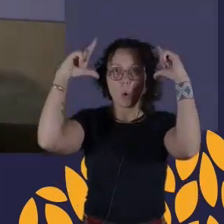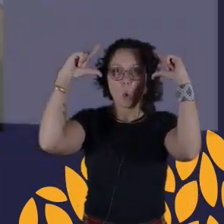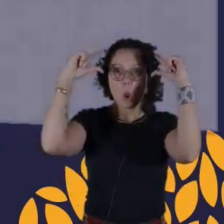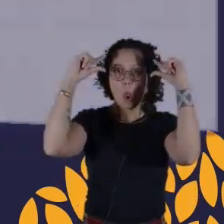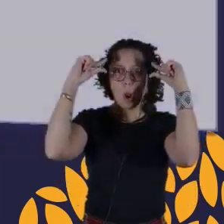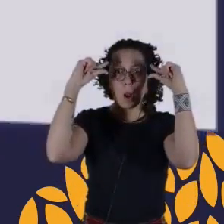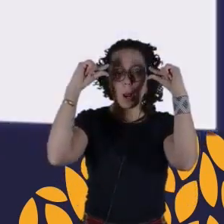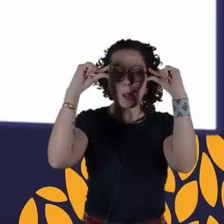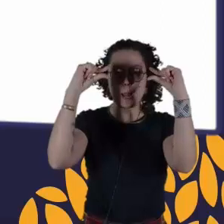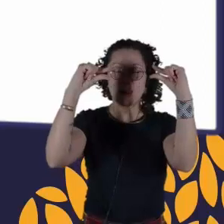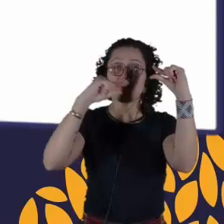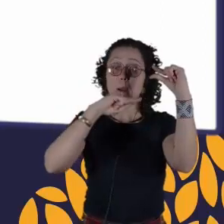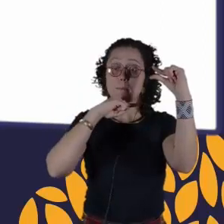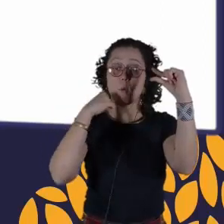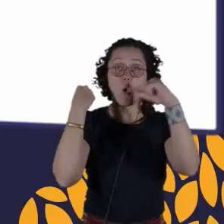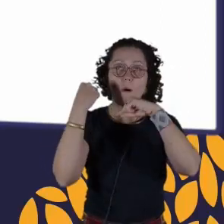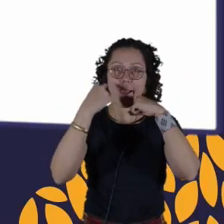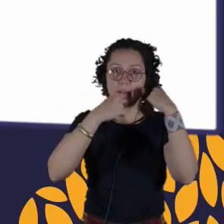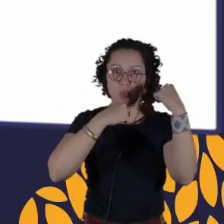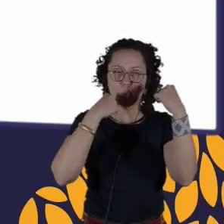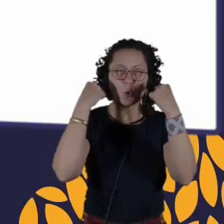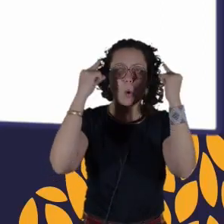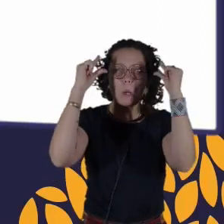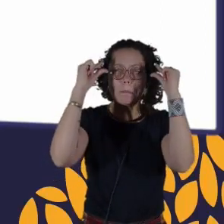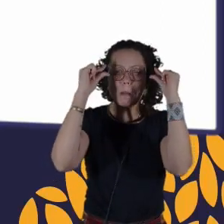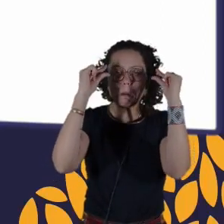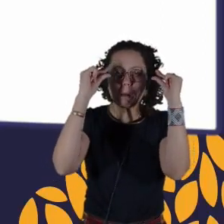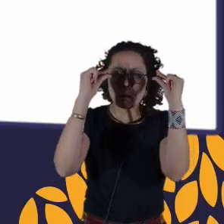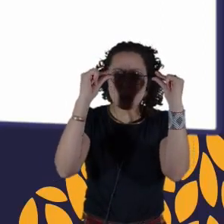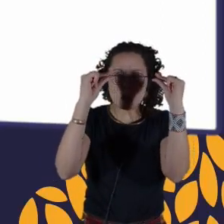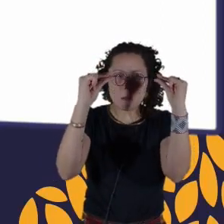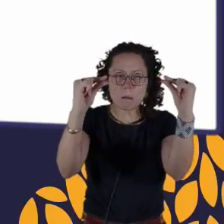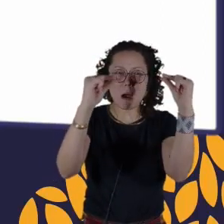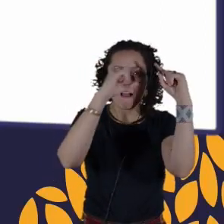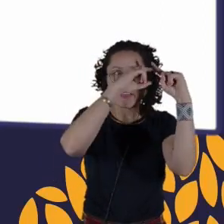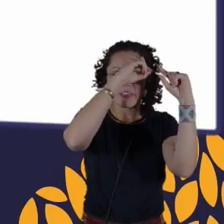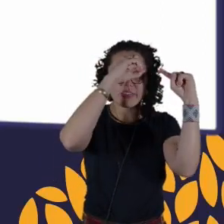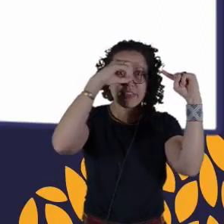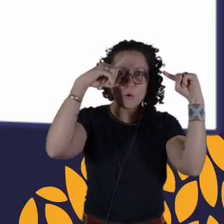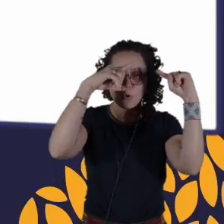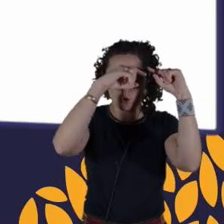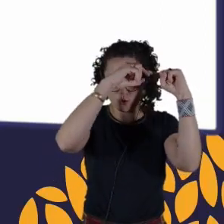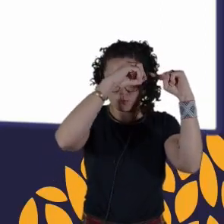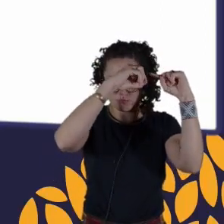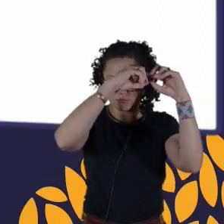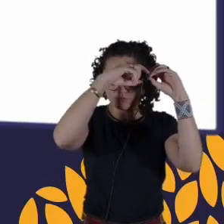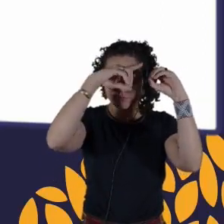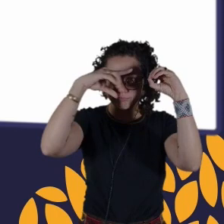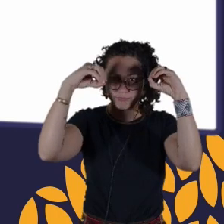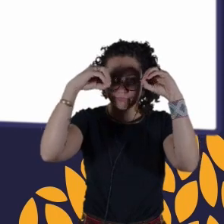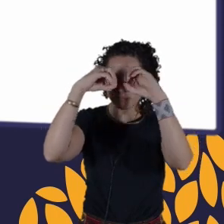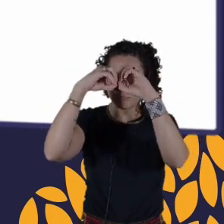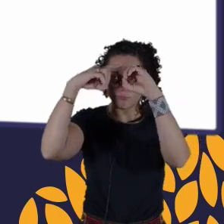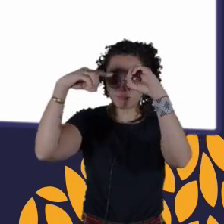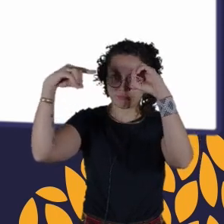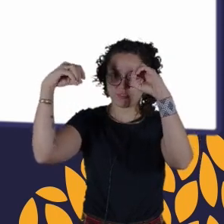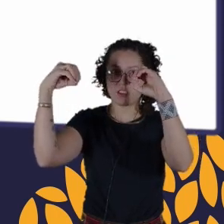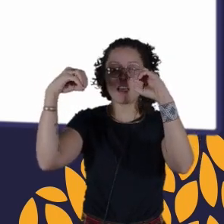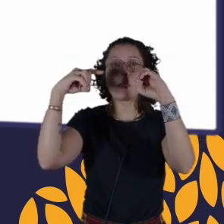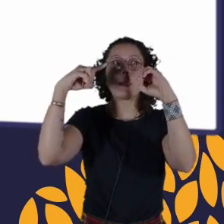morte progressiva dos neurônios. Neurônios? Tá bem? Dos neurônios.